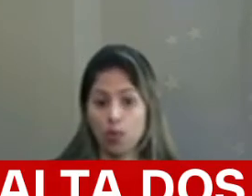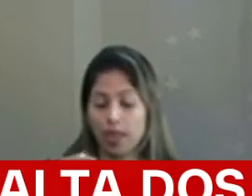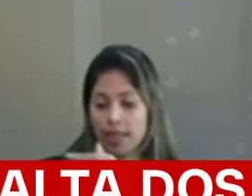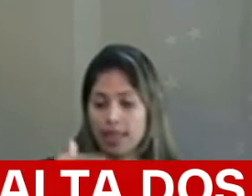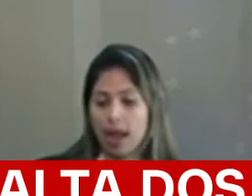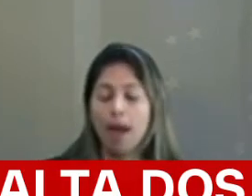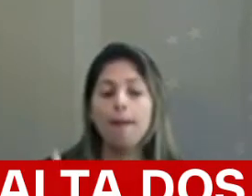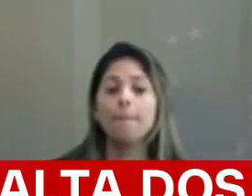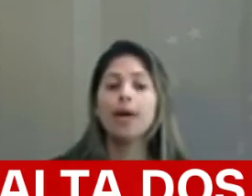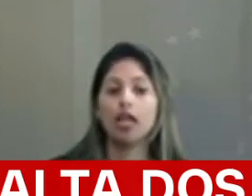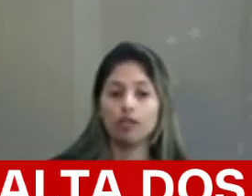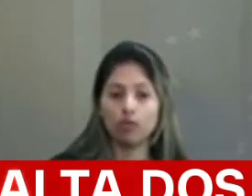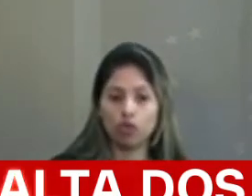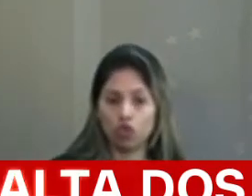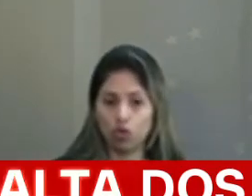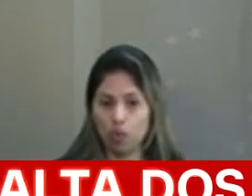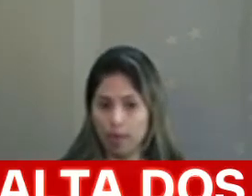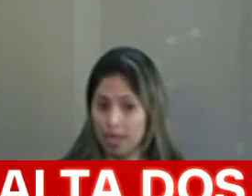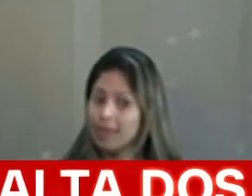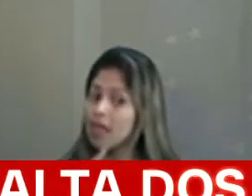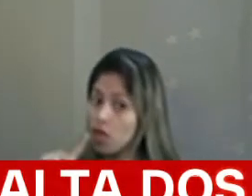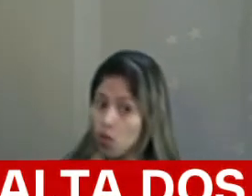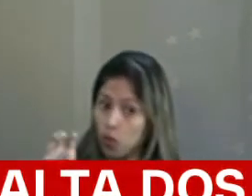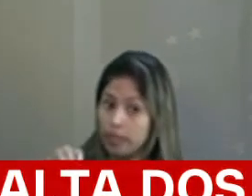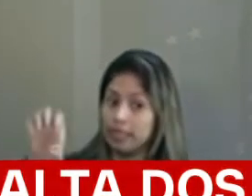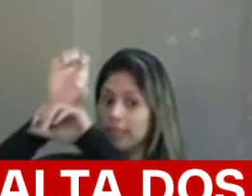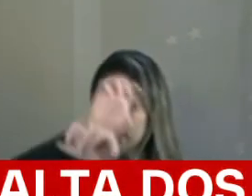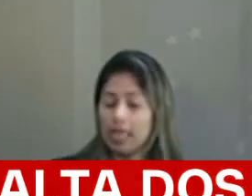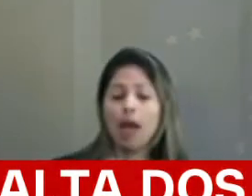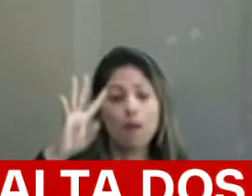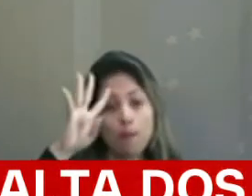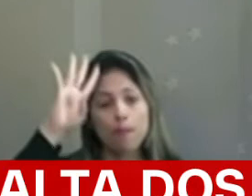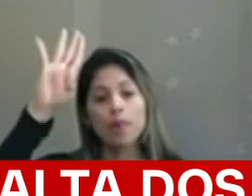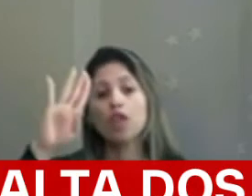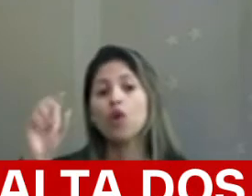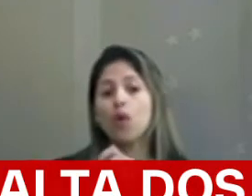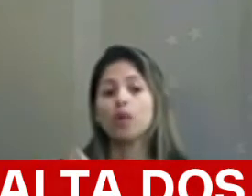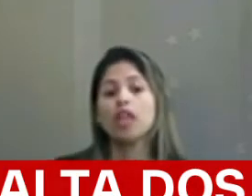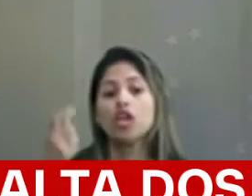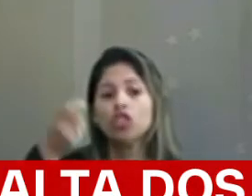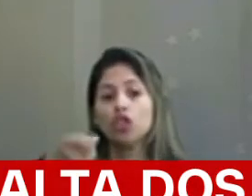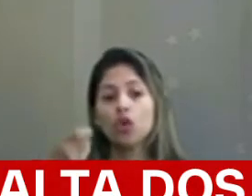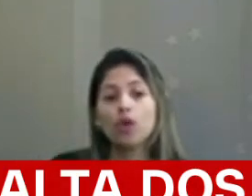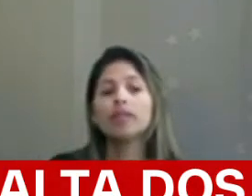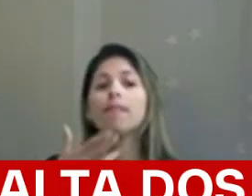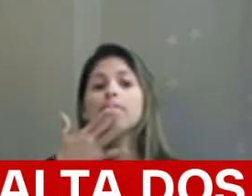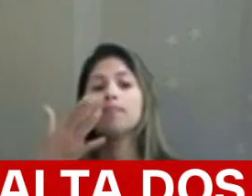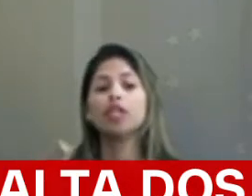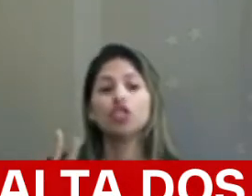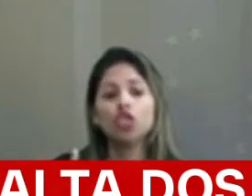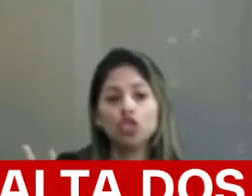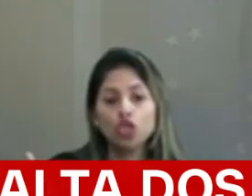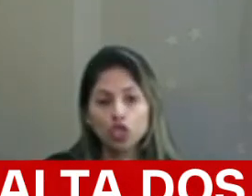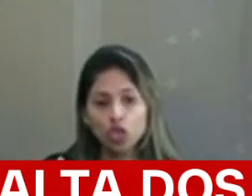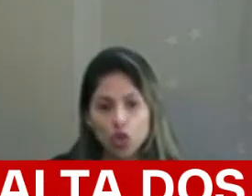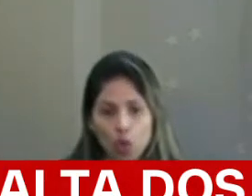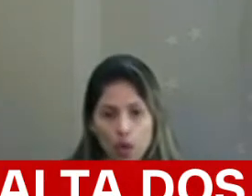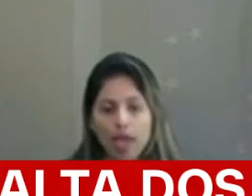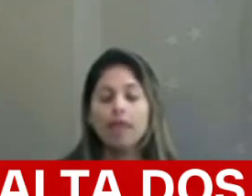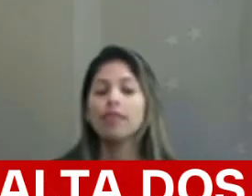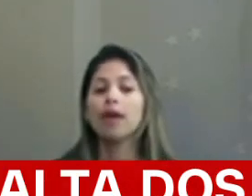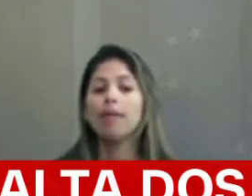22, esses estados terão prioridades na contratação de empréstimos para fazer face a perdas presentes.